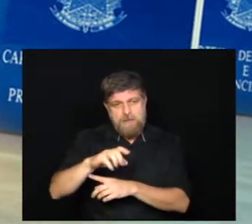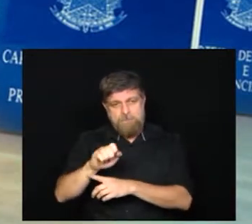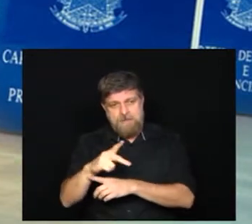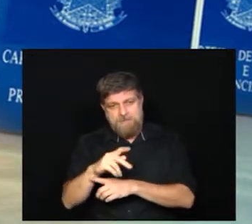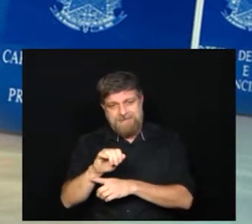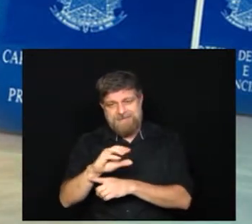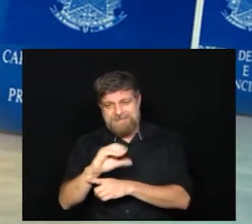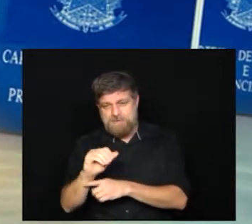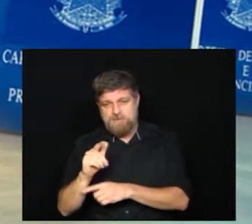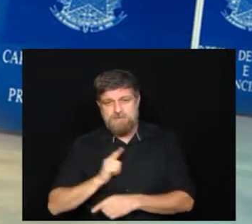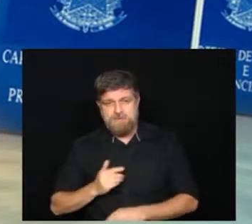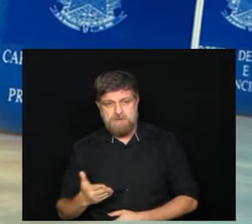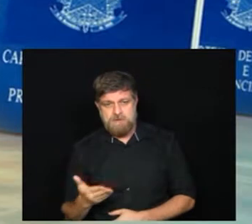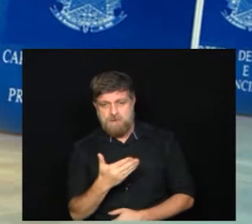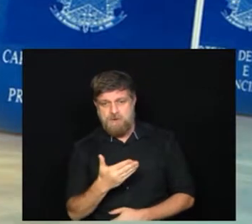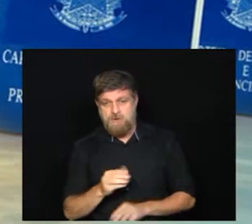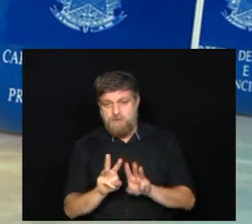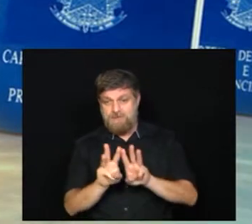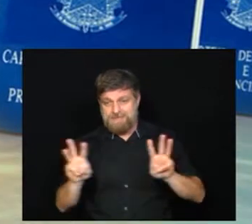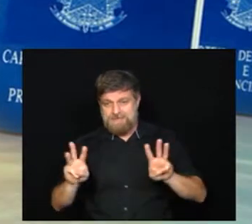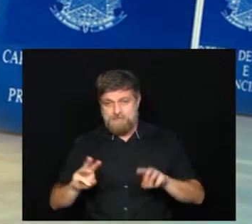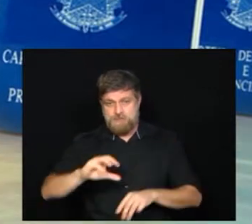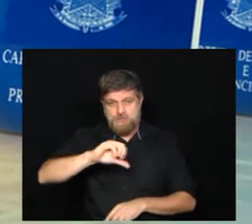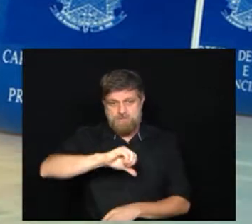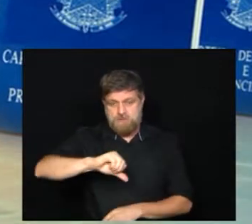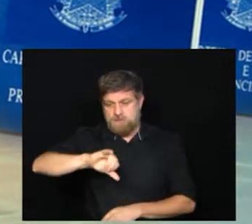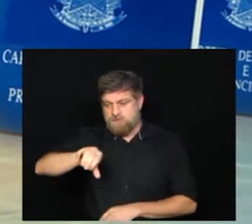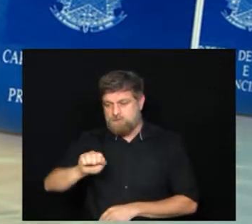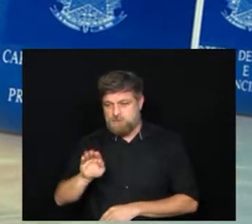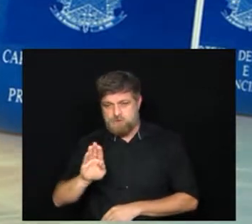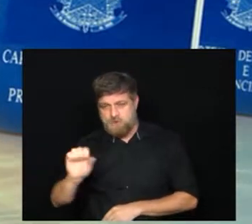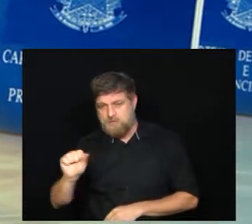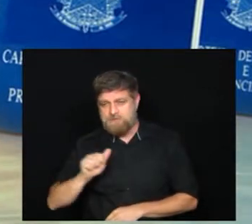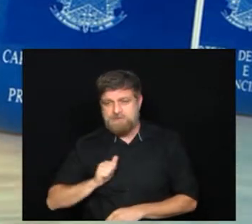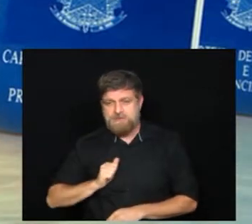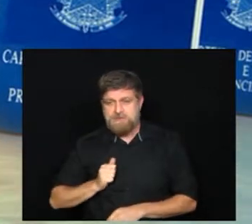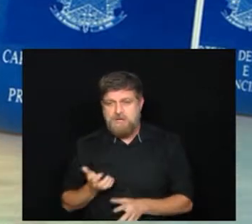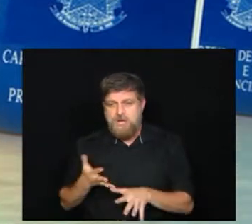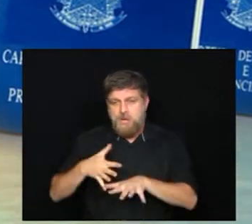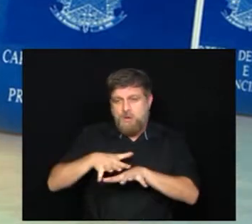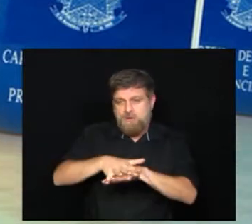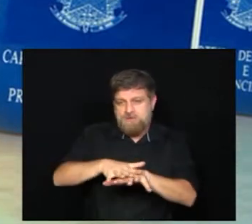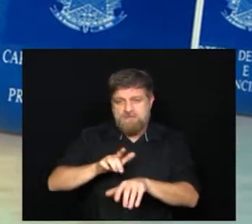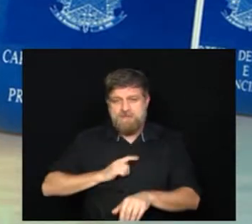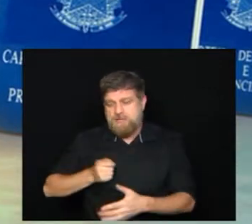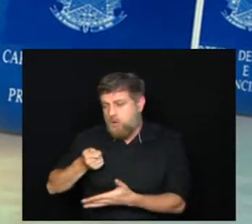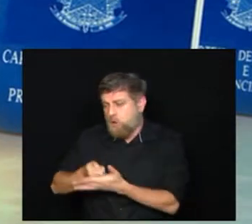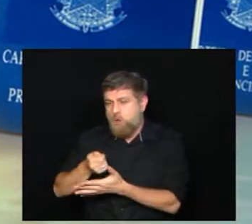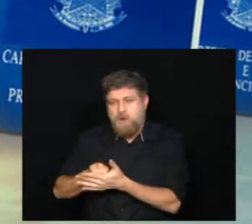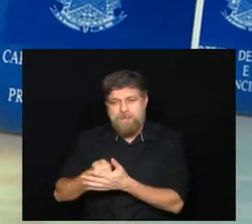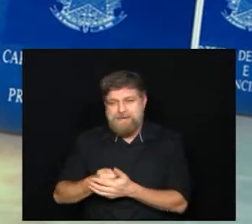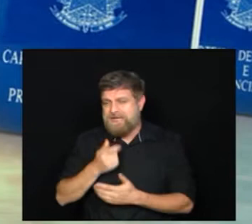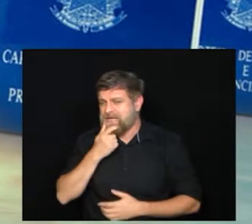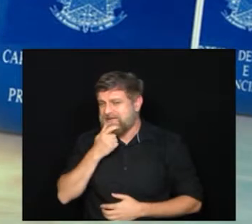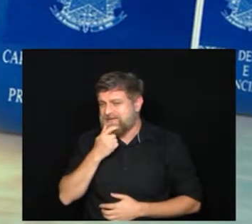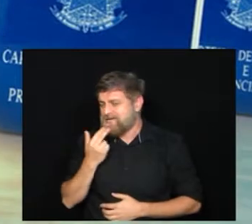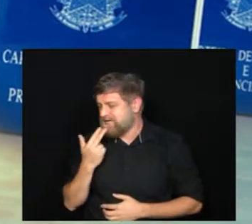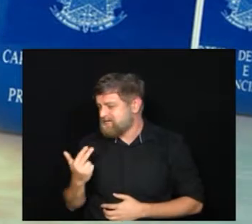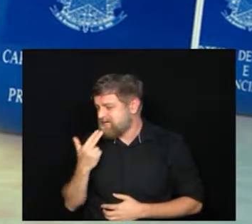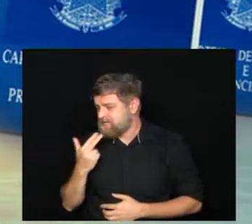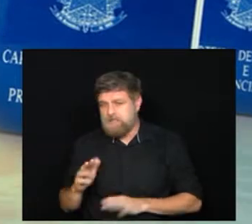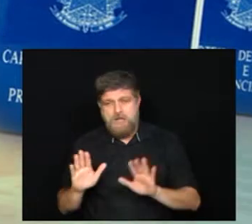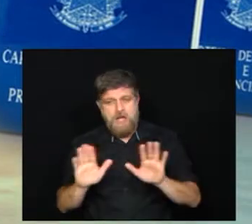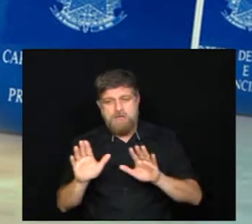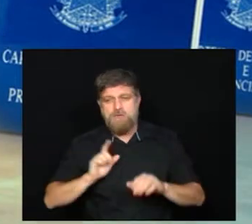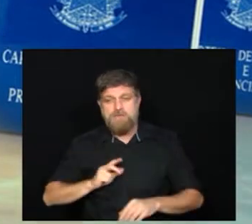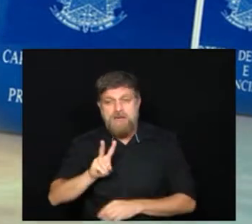site da 99 Jobs. O processo é realizado de forma inclusiva, sem exigência de inglês e para grande parte